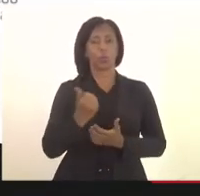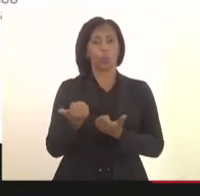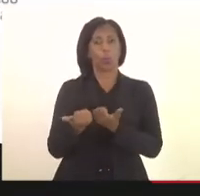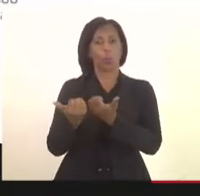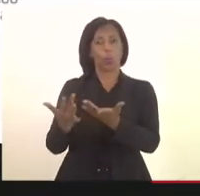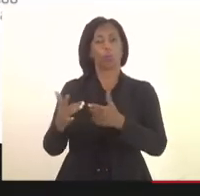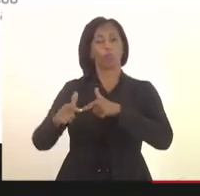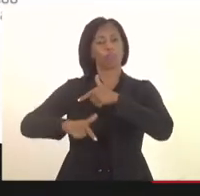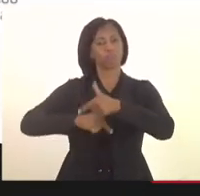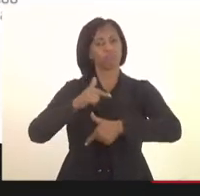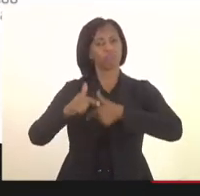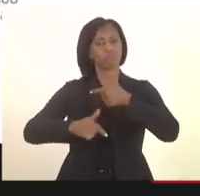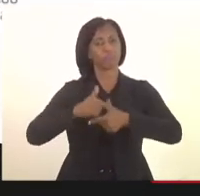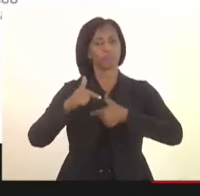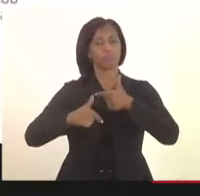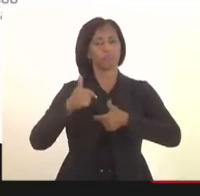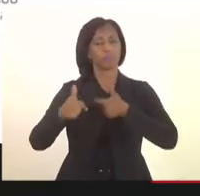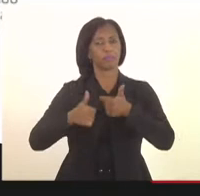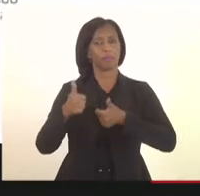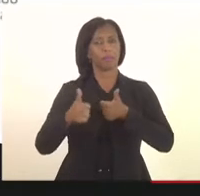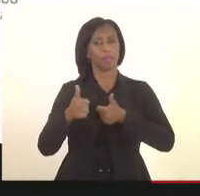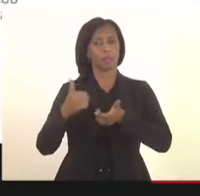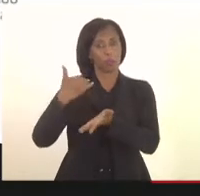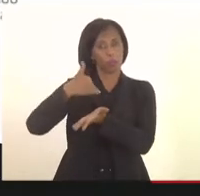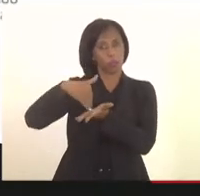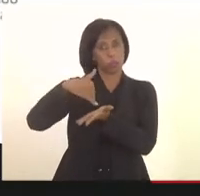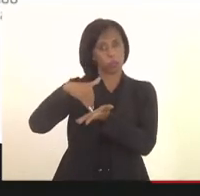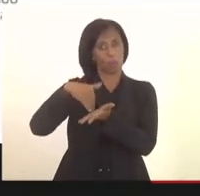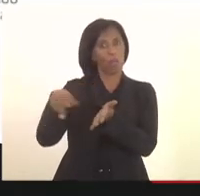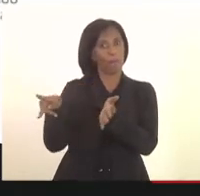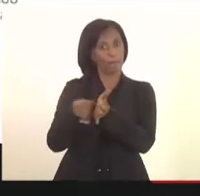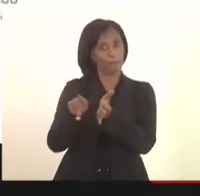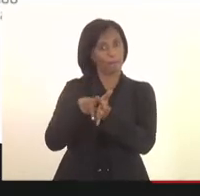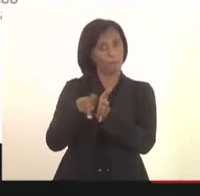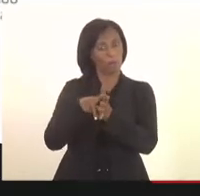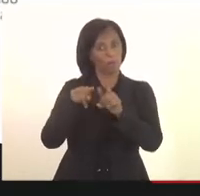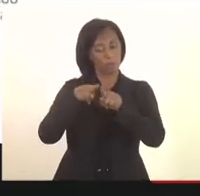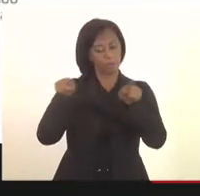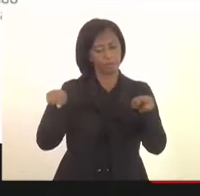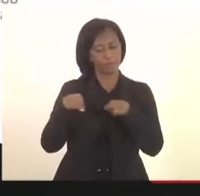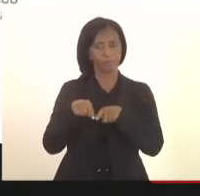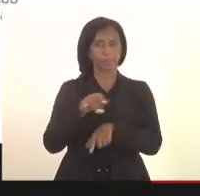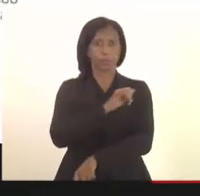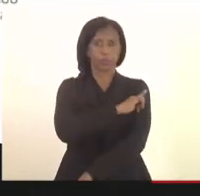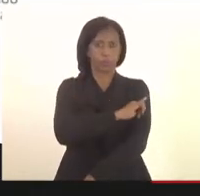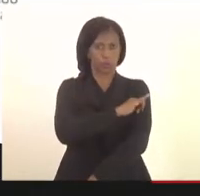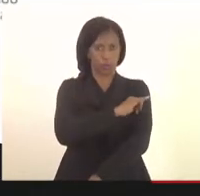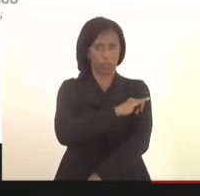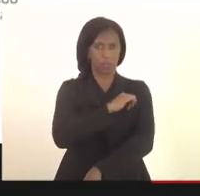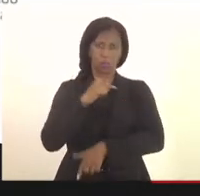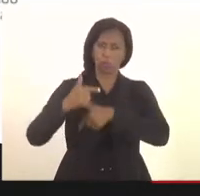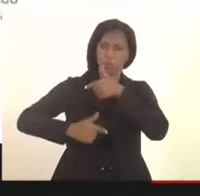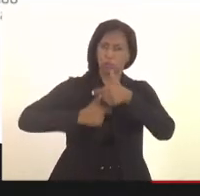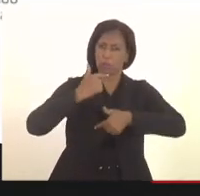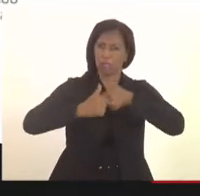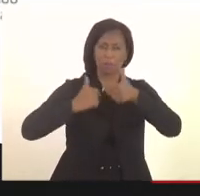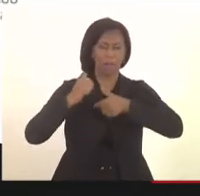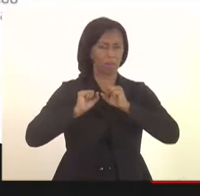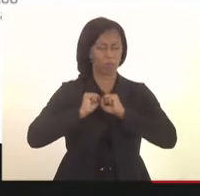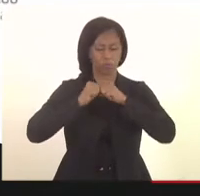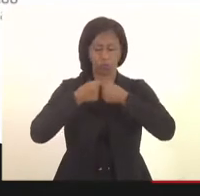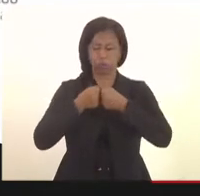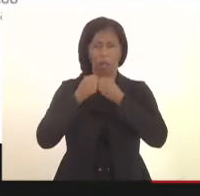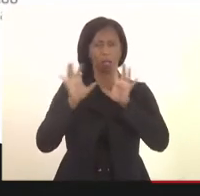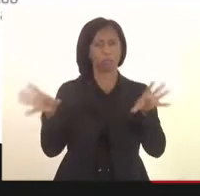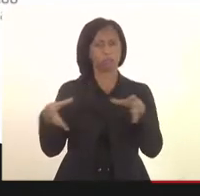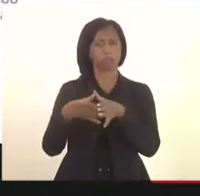e serviços. O nosso escritório fica no Rio de Janeiro, toda a nossa força de trabalho está no Rio de Janeiro desde essa época.